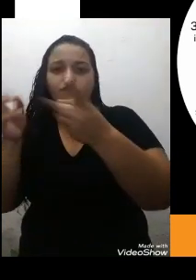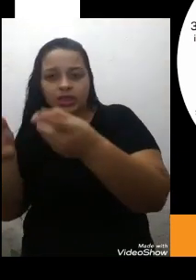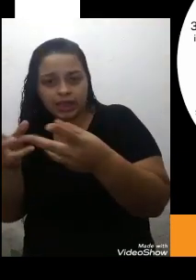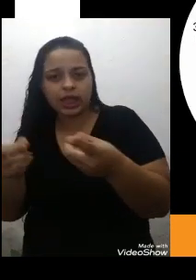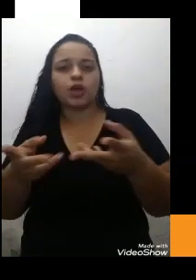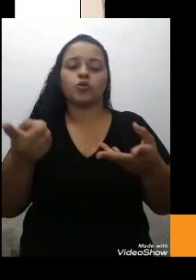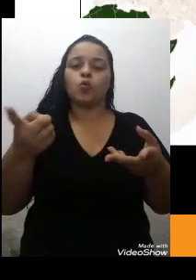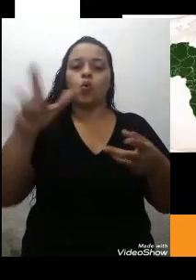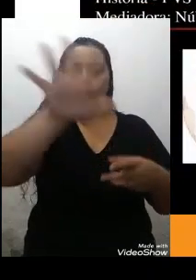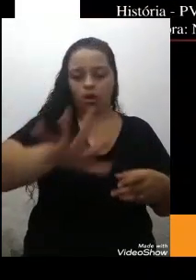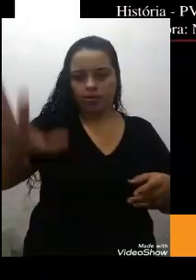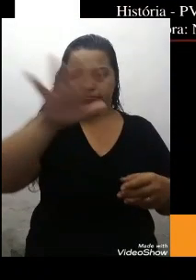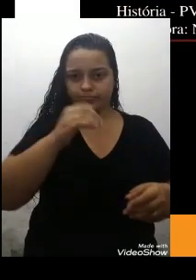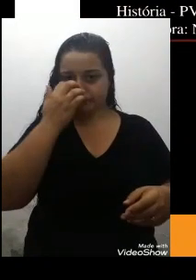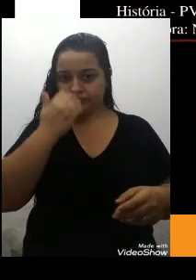regiões.